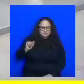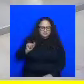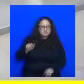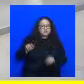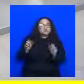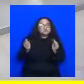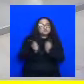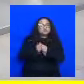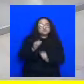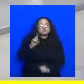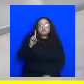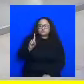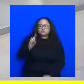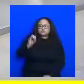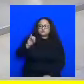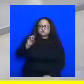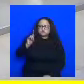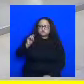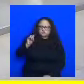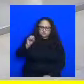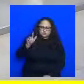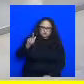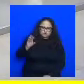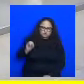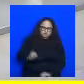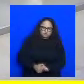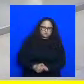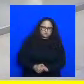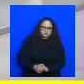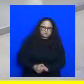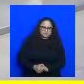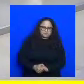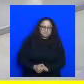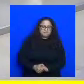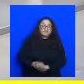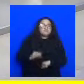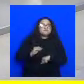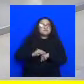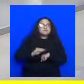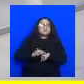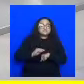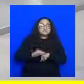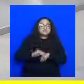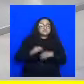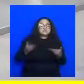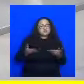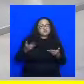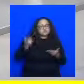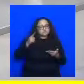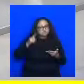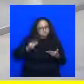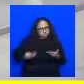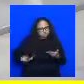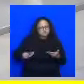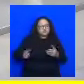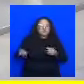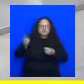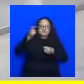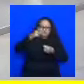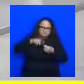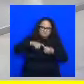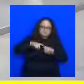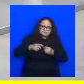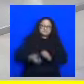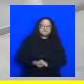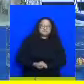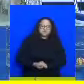o Diogo, nosso colega da Caixa, conforme explicamos, vão reabastecer o suporte em cima do mesmo